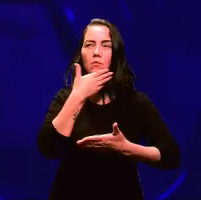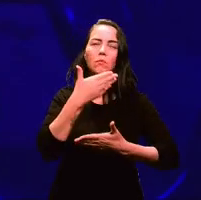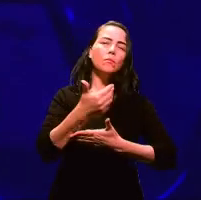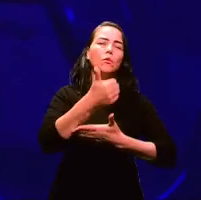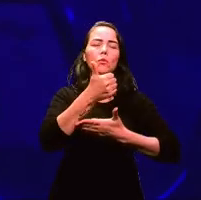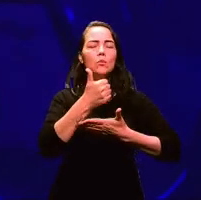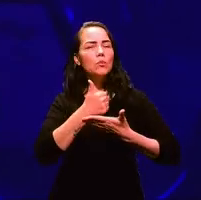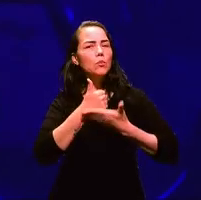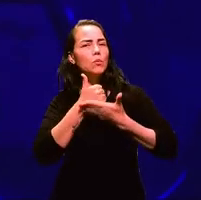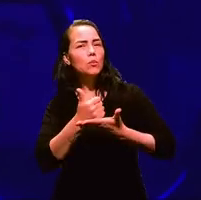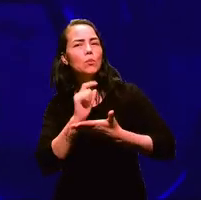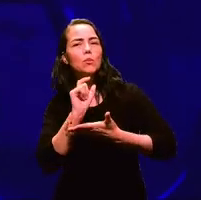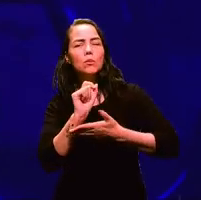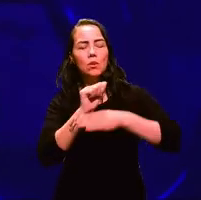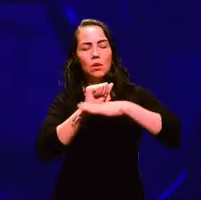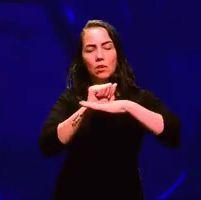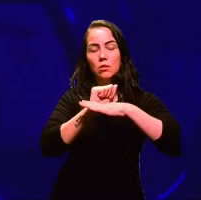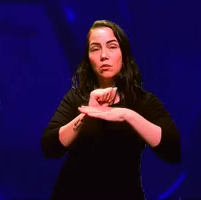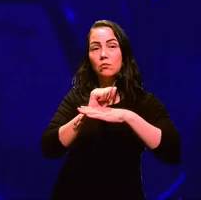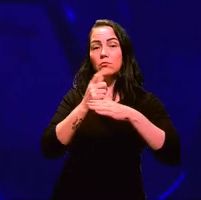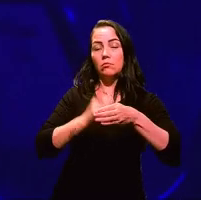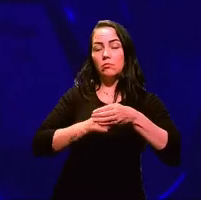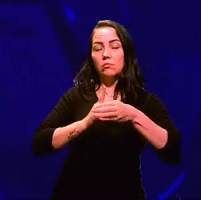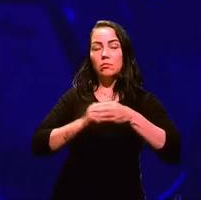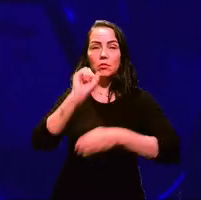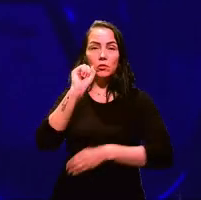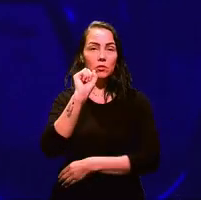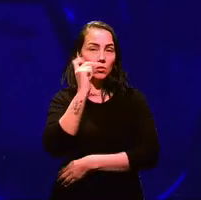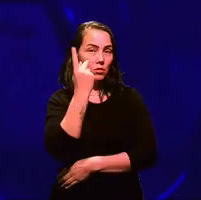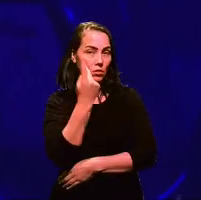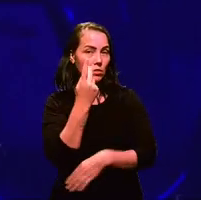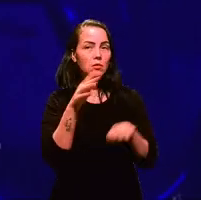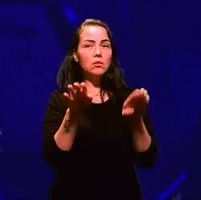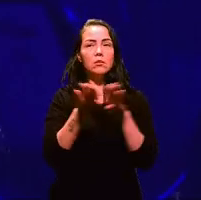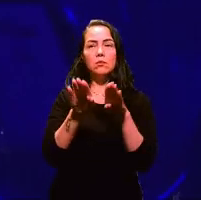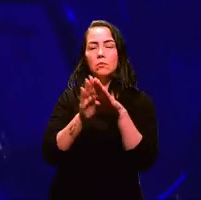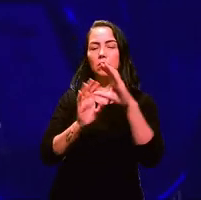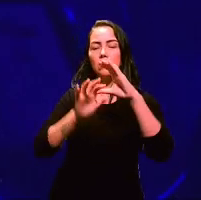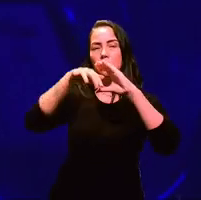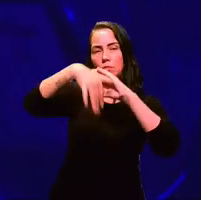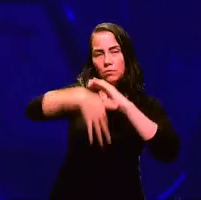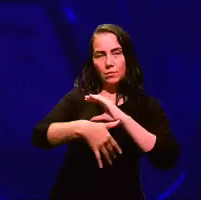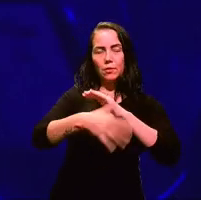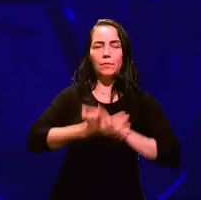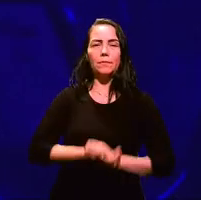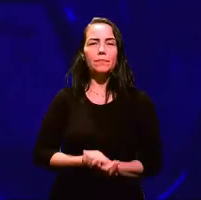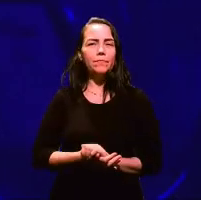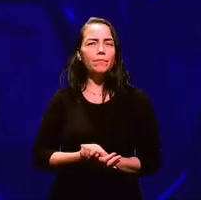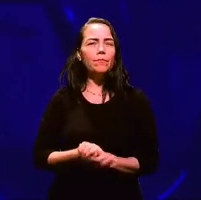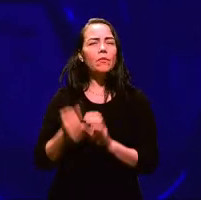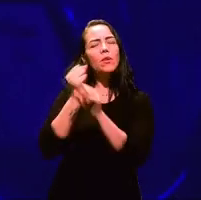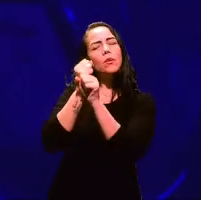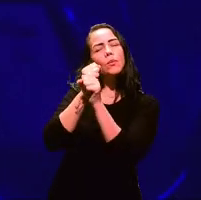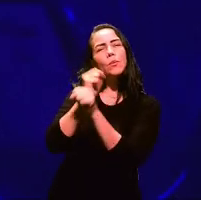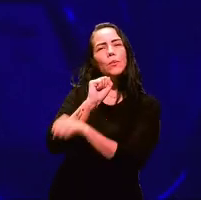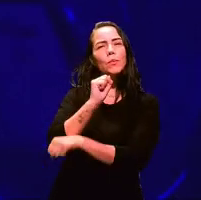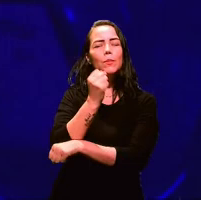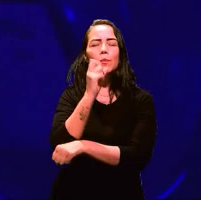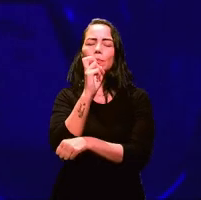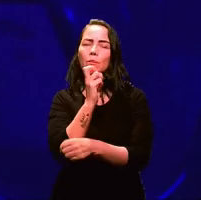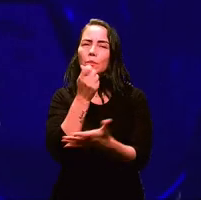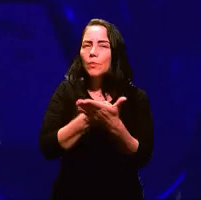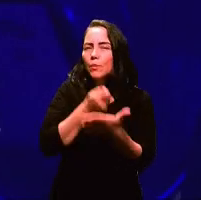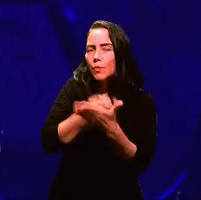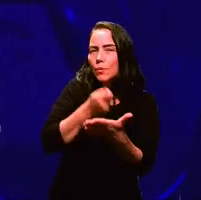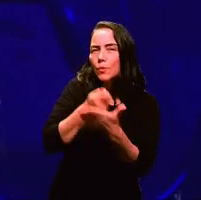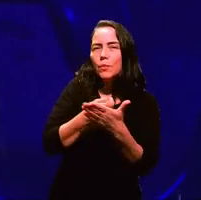de Xereder e Corupá. São muitas as conquistas ao longo destes 85 anos,